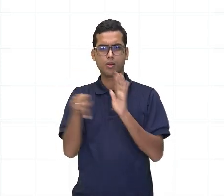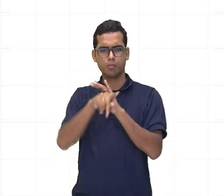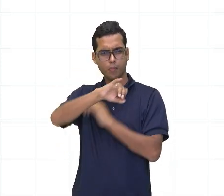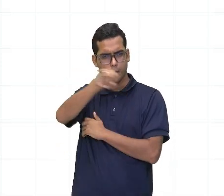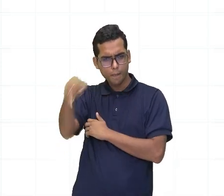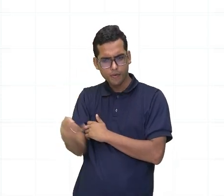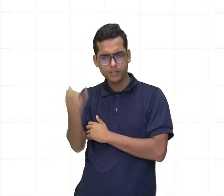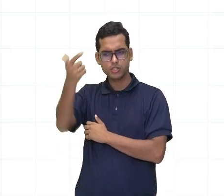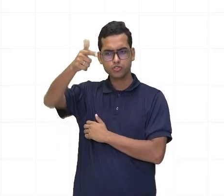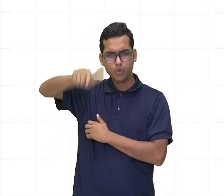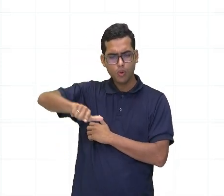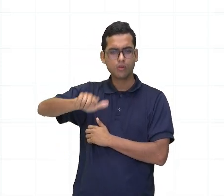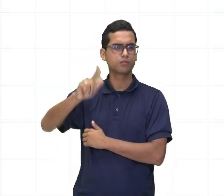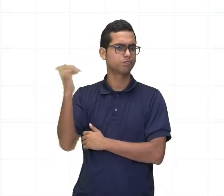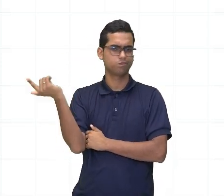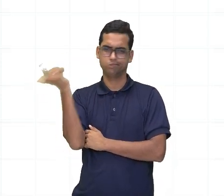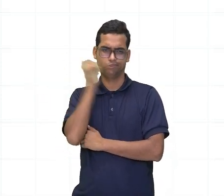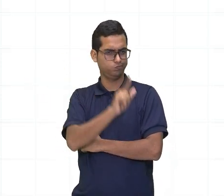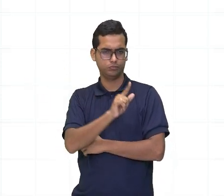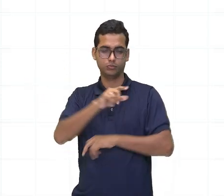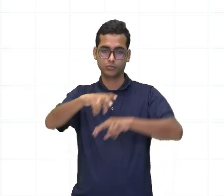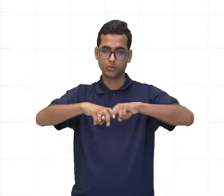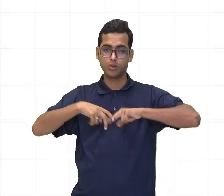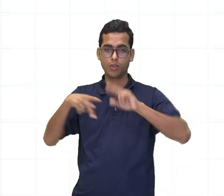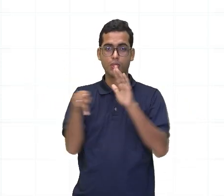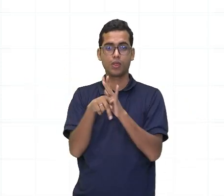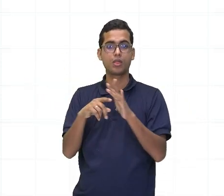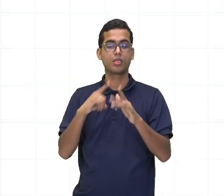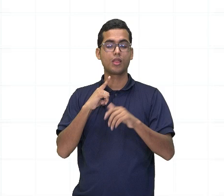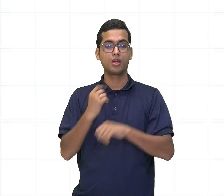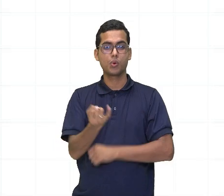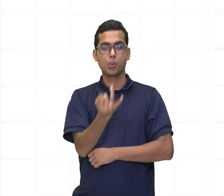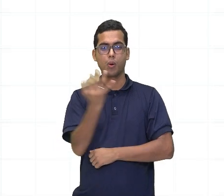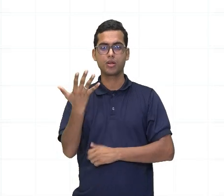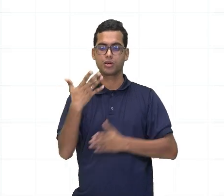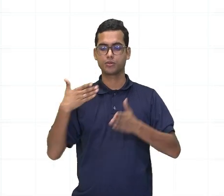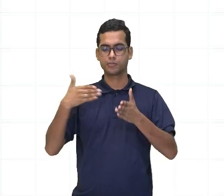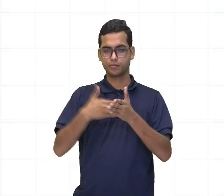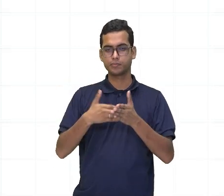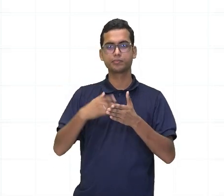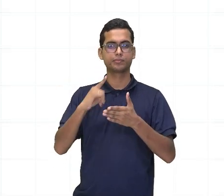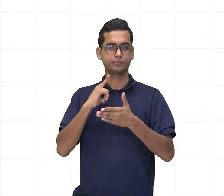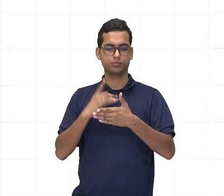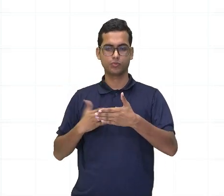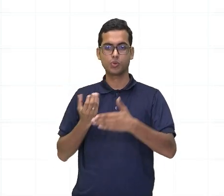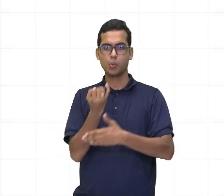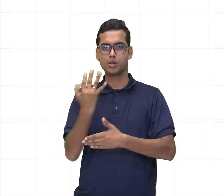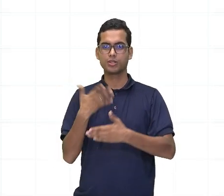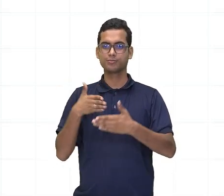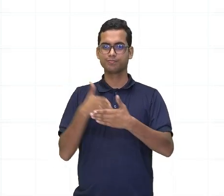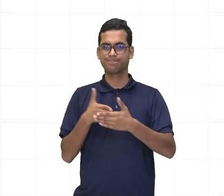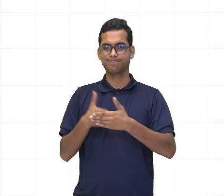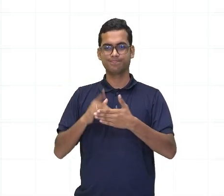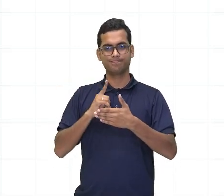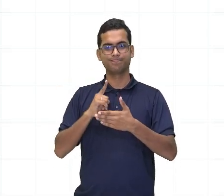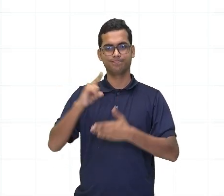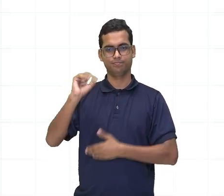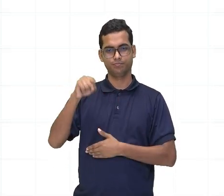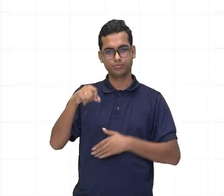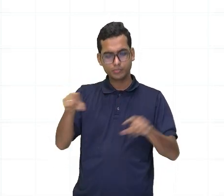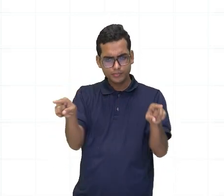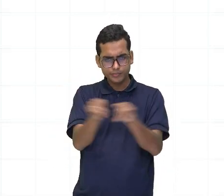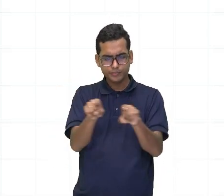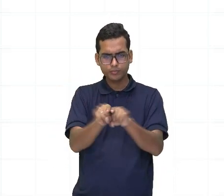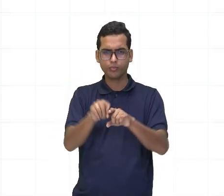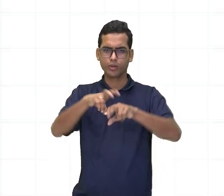no processo são finitos, e por isso que as usinas termoelétricas, elas não são assim